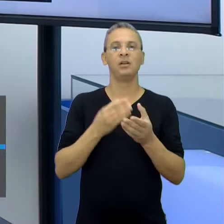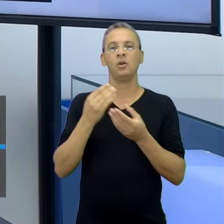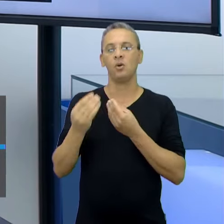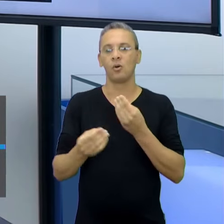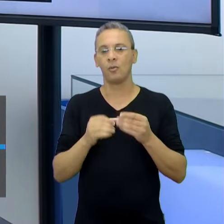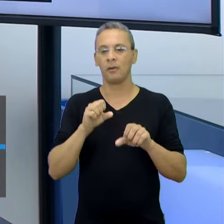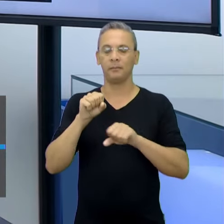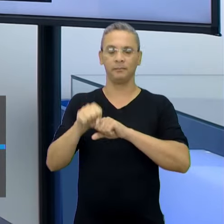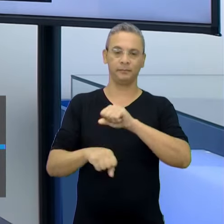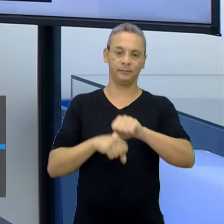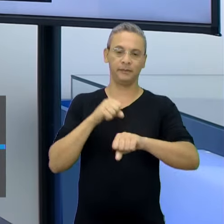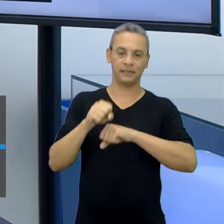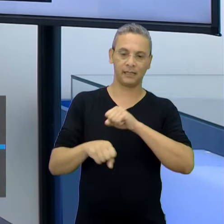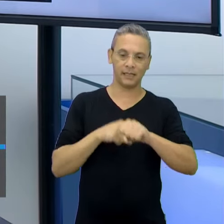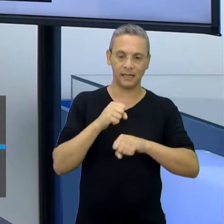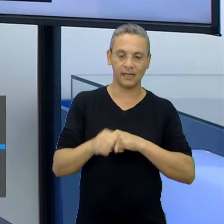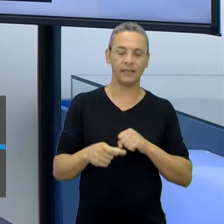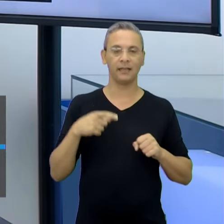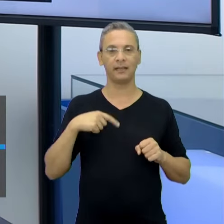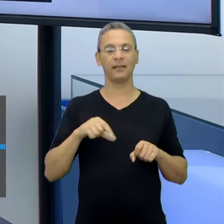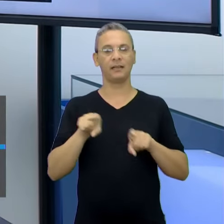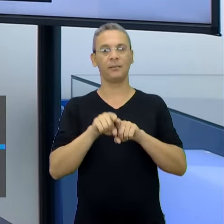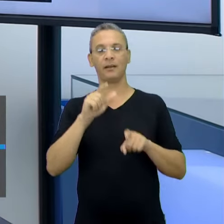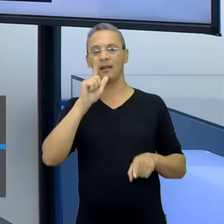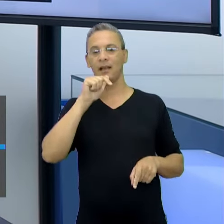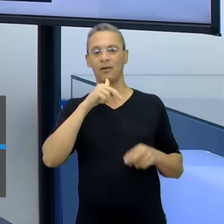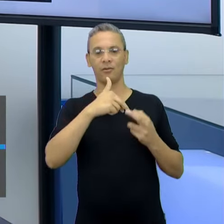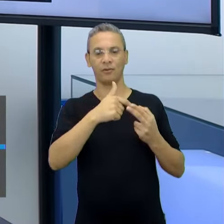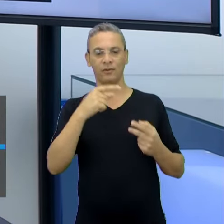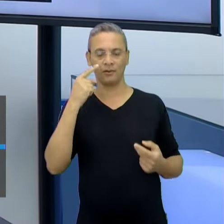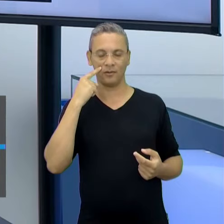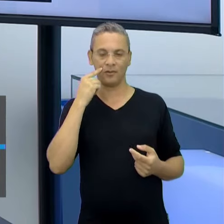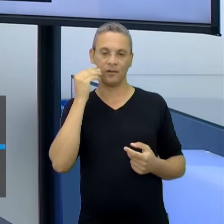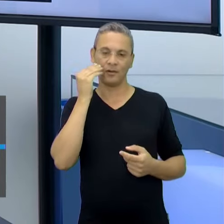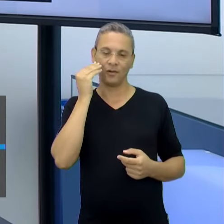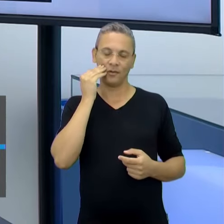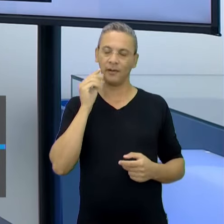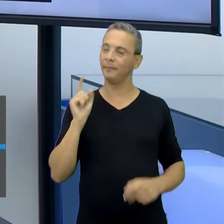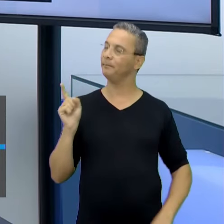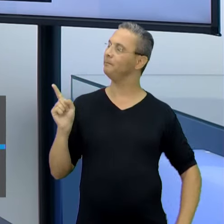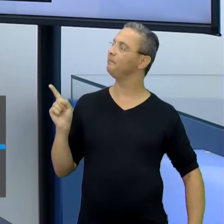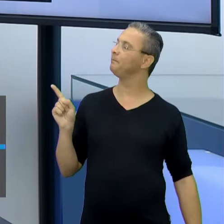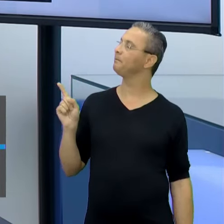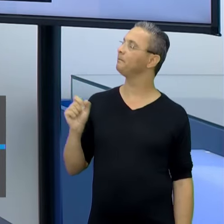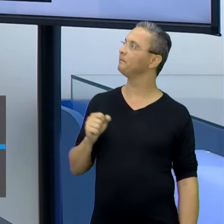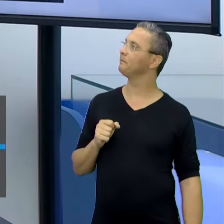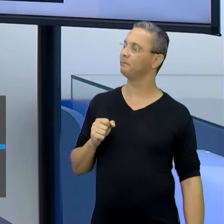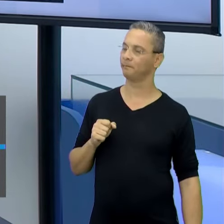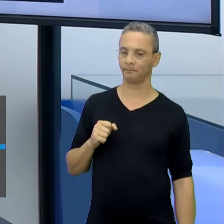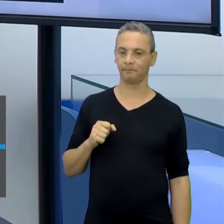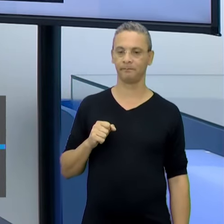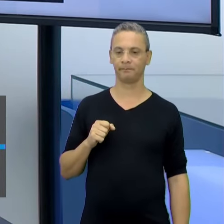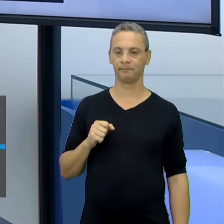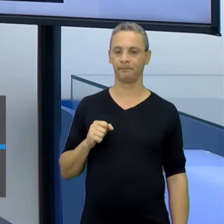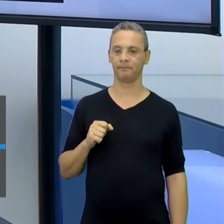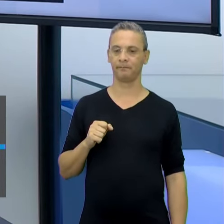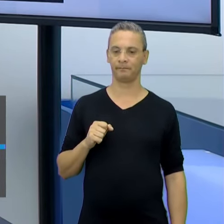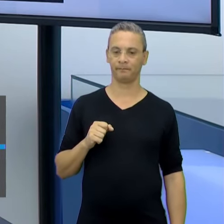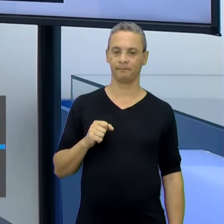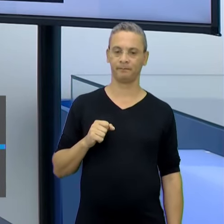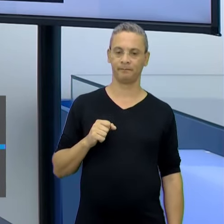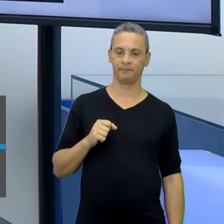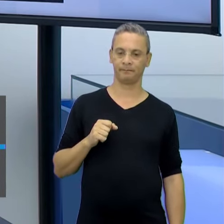a bicicleta. Aqui tem uma queda d'água também. Eu preparei, acho que para você ter uma ideia aí desse simulador, eu vou deixar aí para você depois, olha